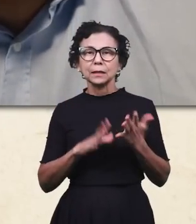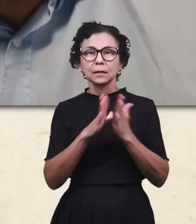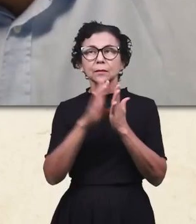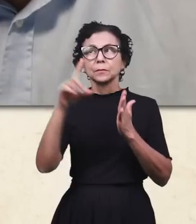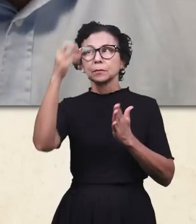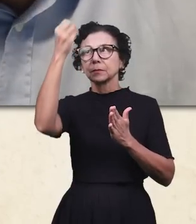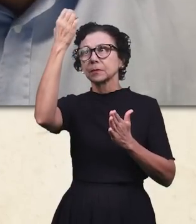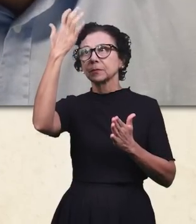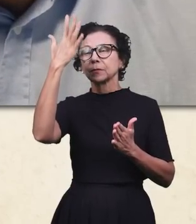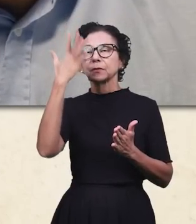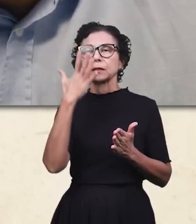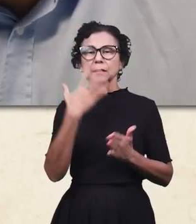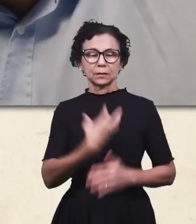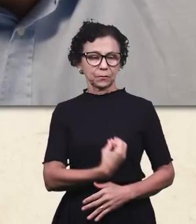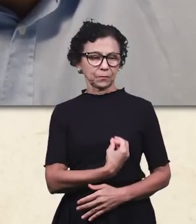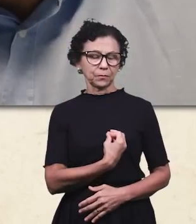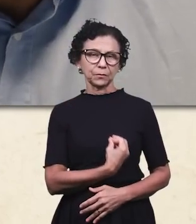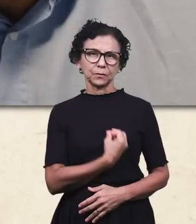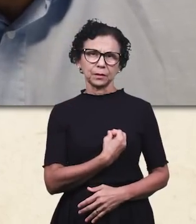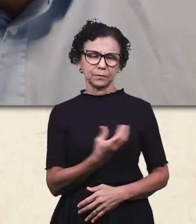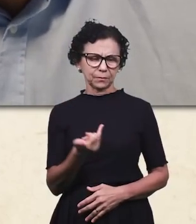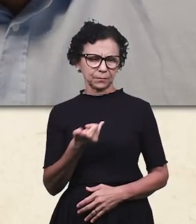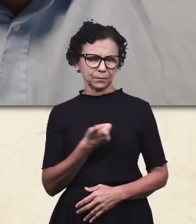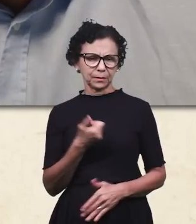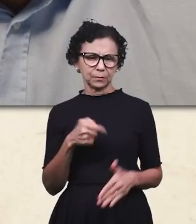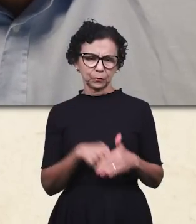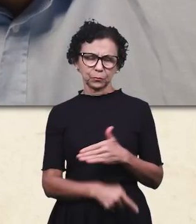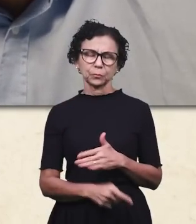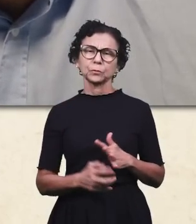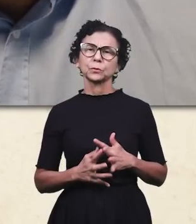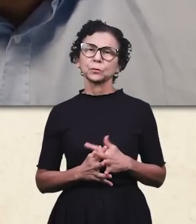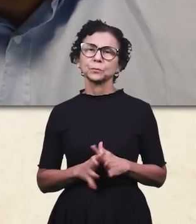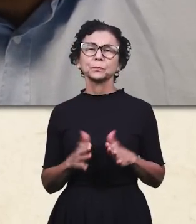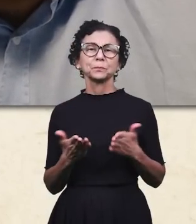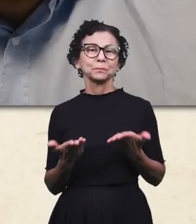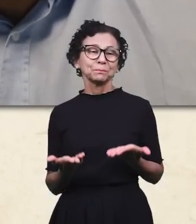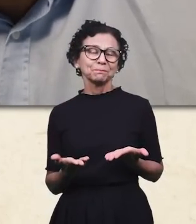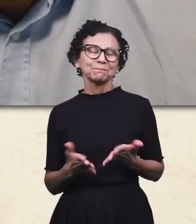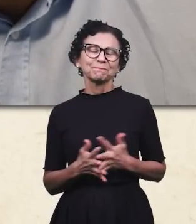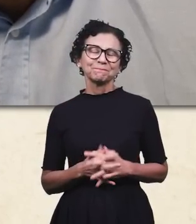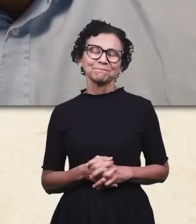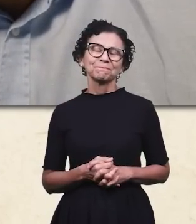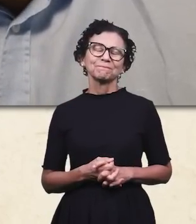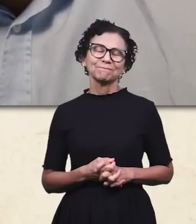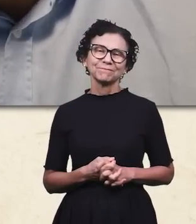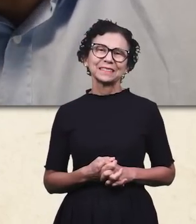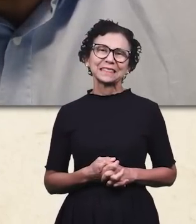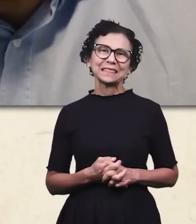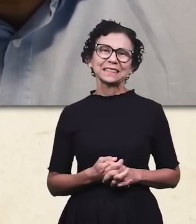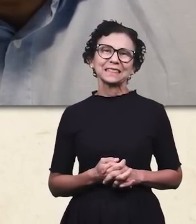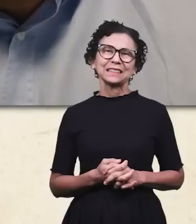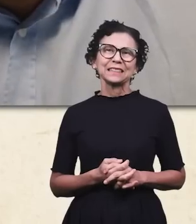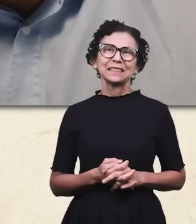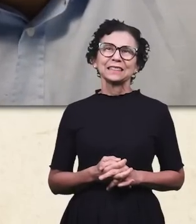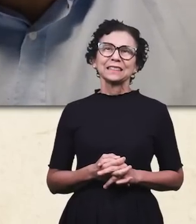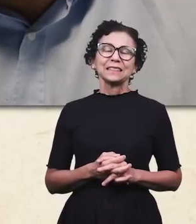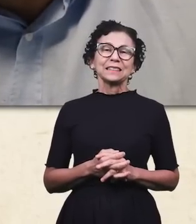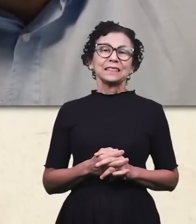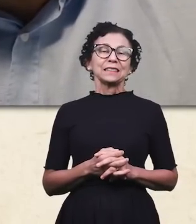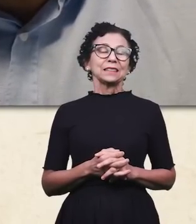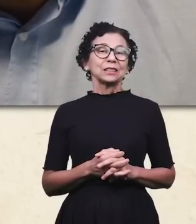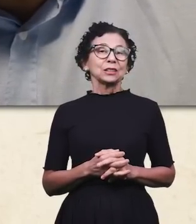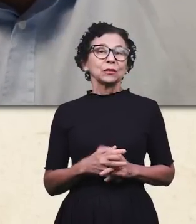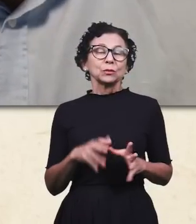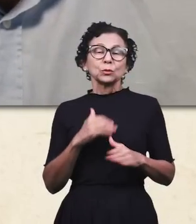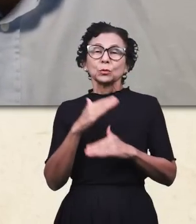a palavra revelada, a palavra viva que opera no nosso meio. Então, para nós, esses